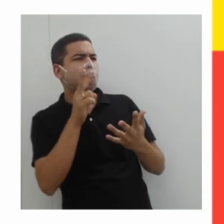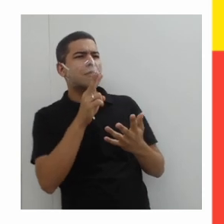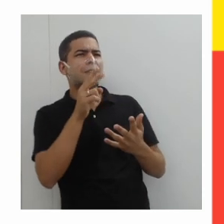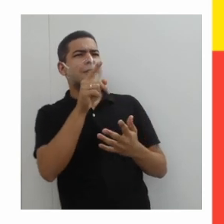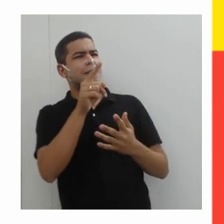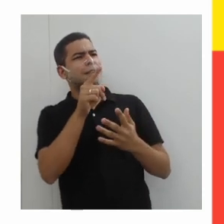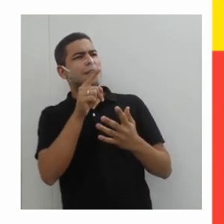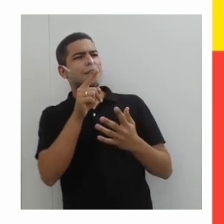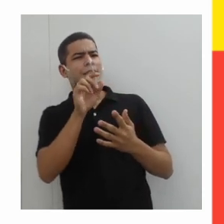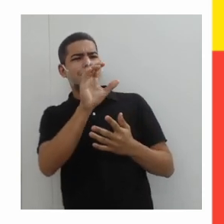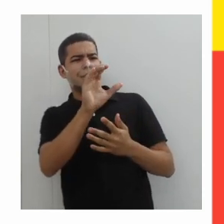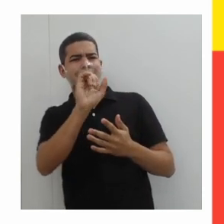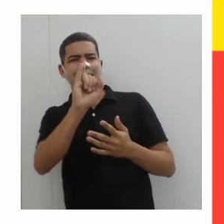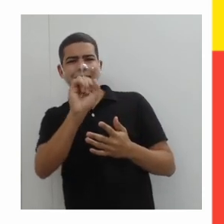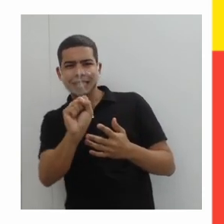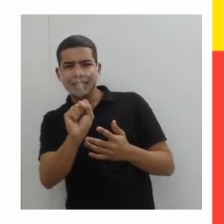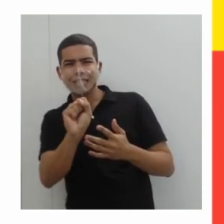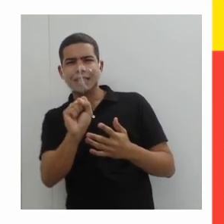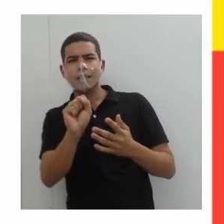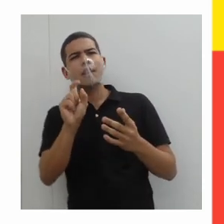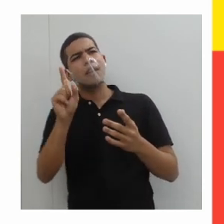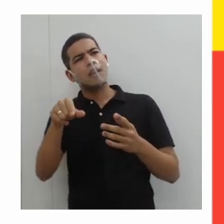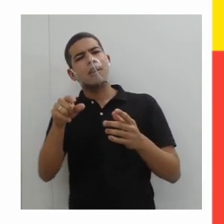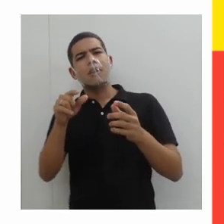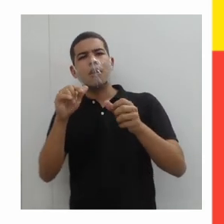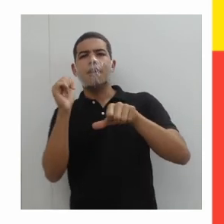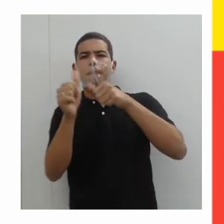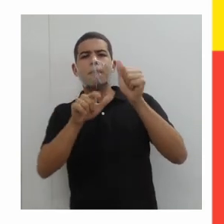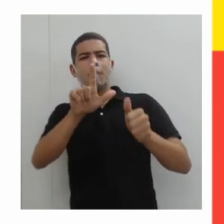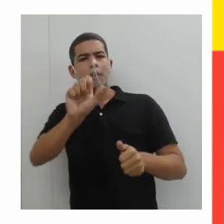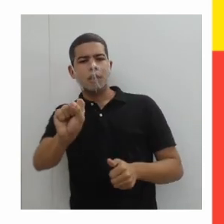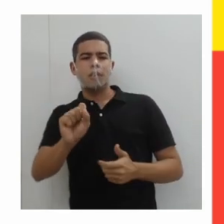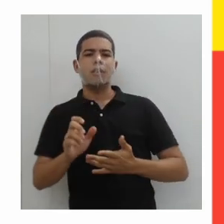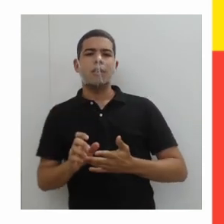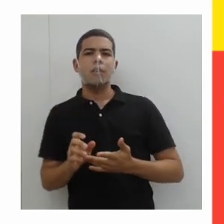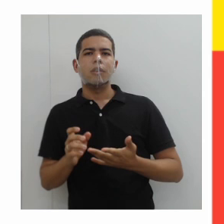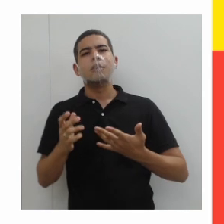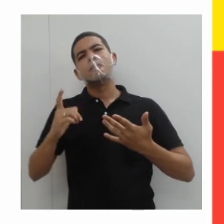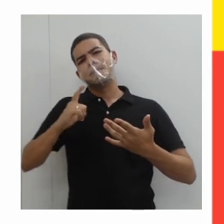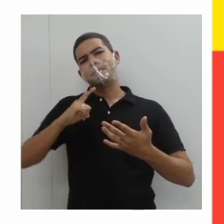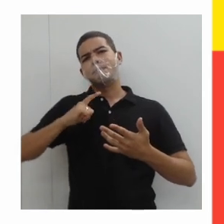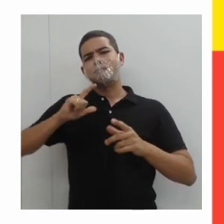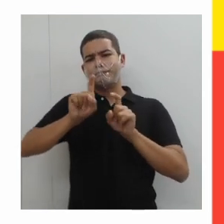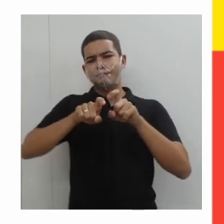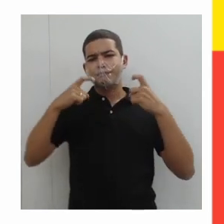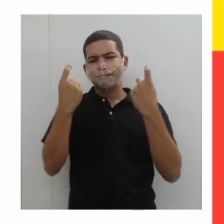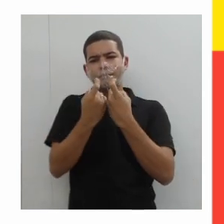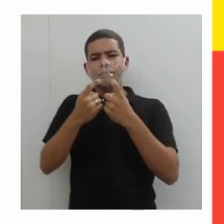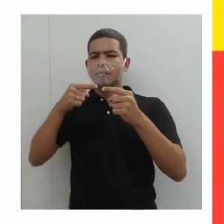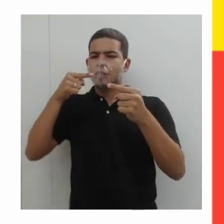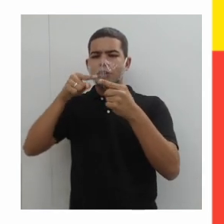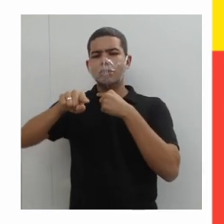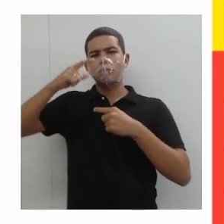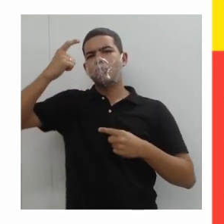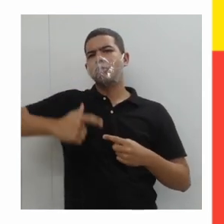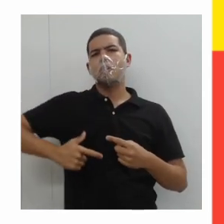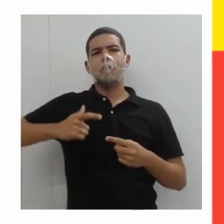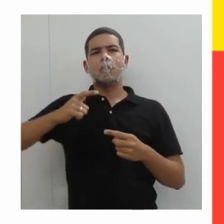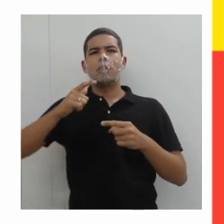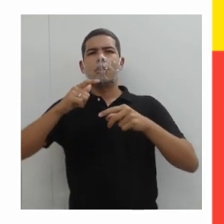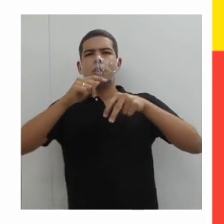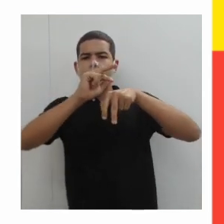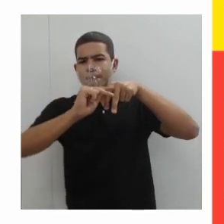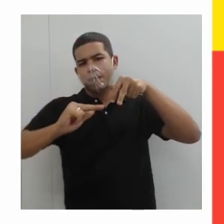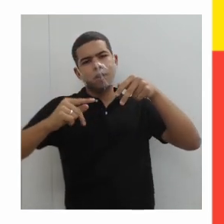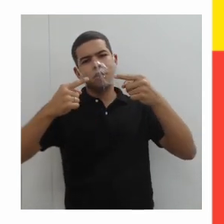mulher cis, ela é considerada lésbica, tá certo? Então a orientação sexual, ela não tem nada a ver com a identidade de gênero. Vamos falar